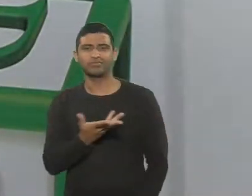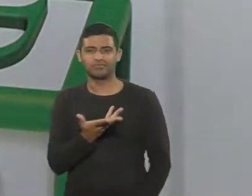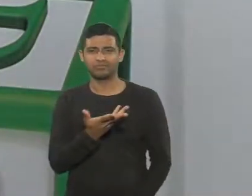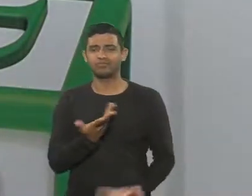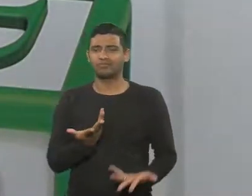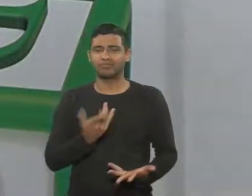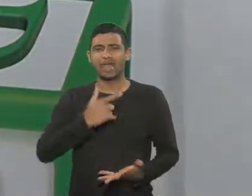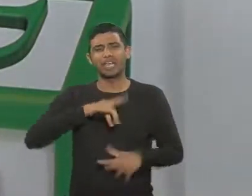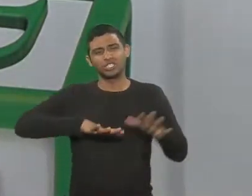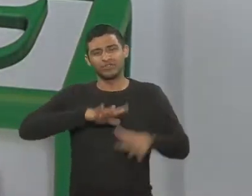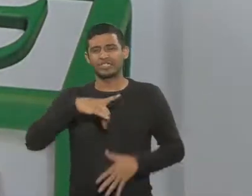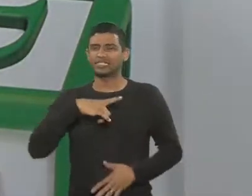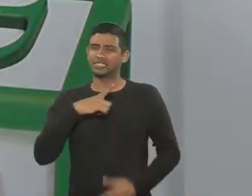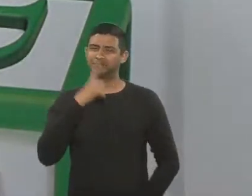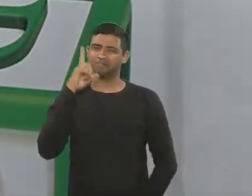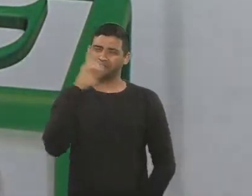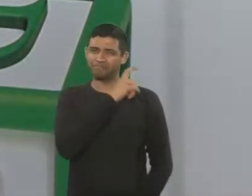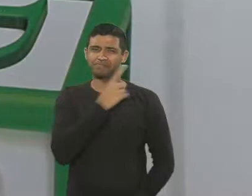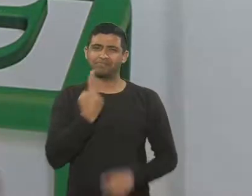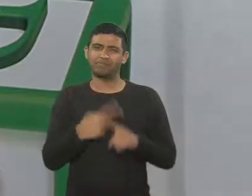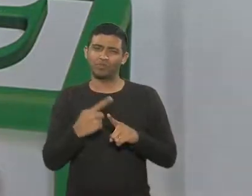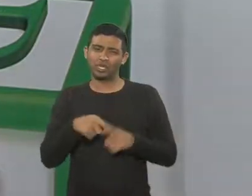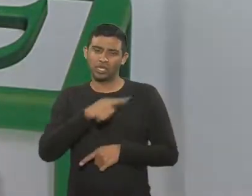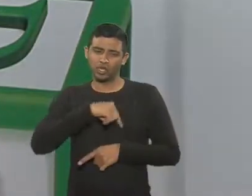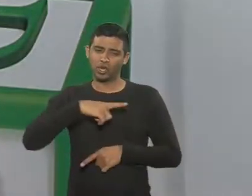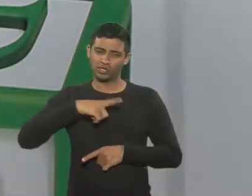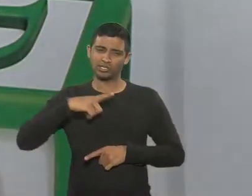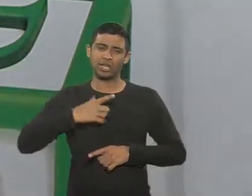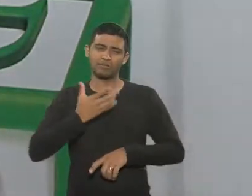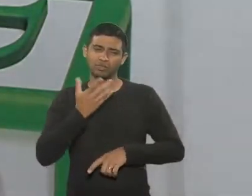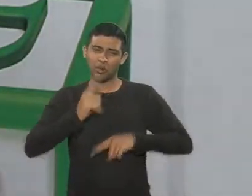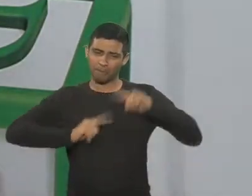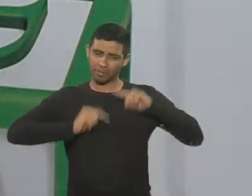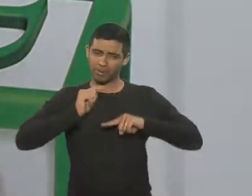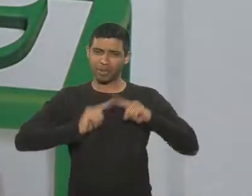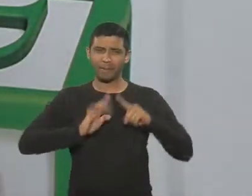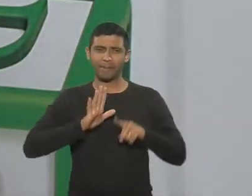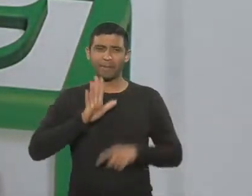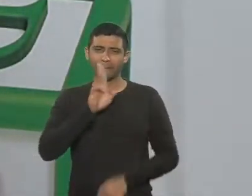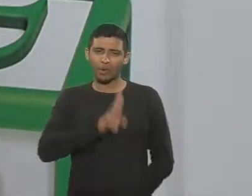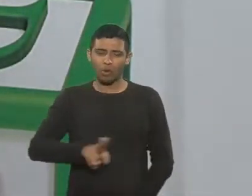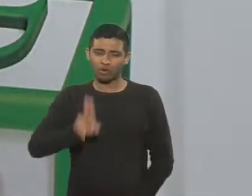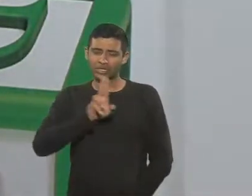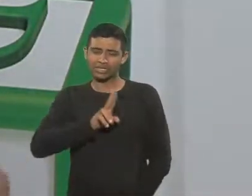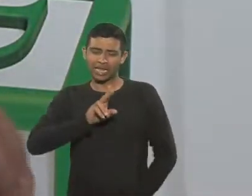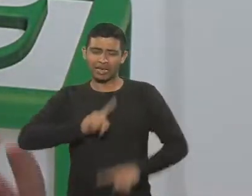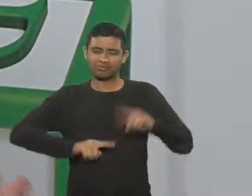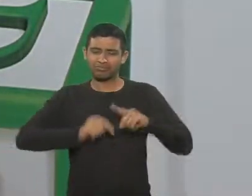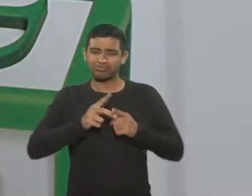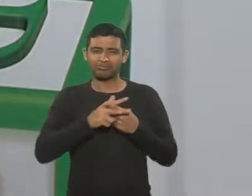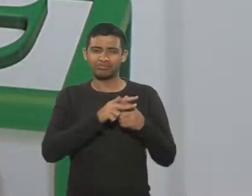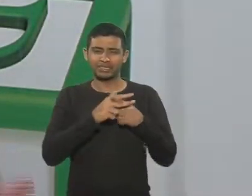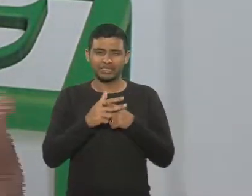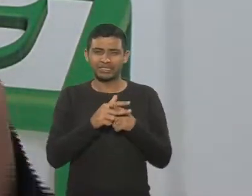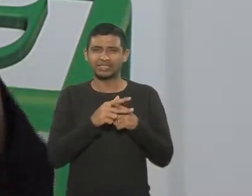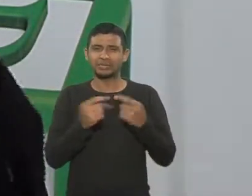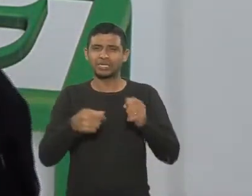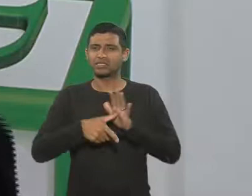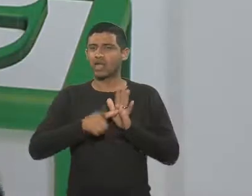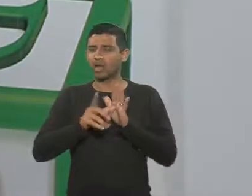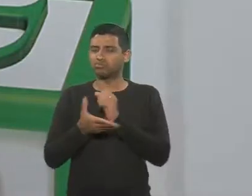que eu acho que às vezes a gente tem essa dificuldade porque a gente tem as ferramentas, mas eu acho que para usar essas ferramentas a gente precisa de uma